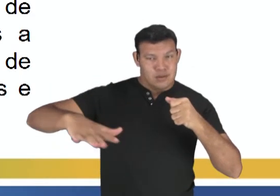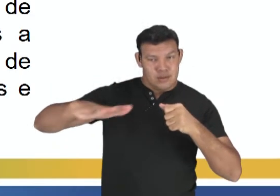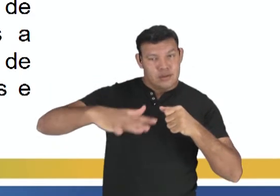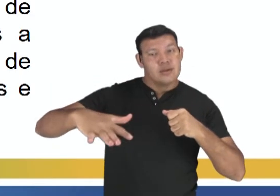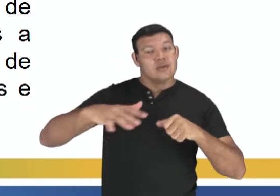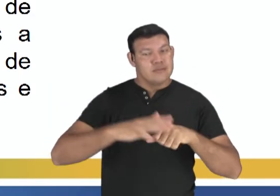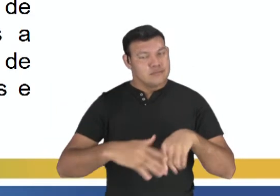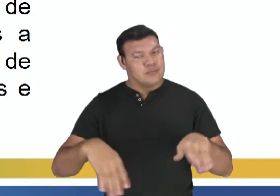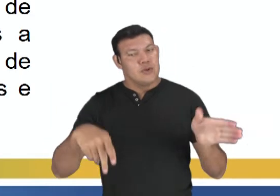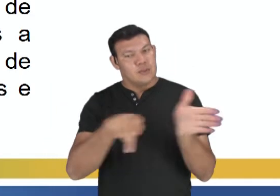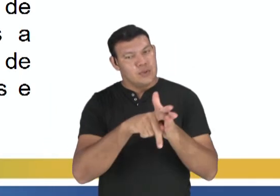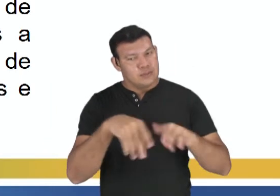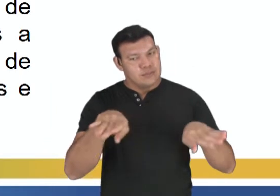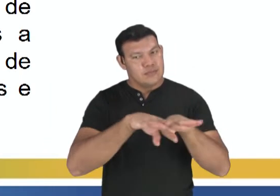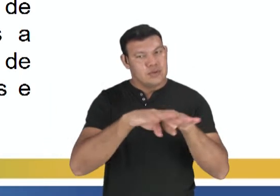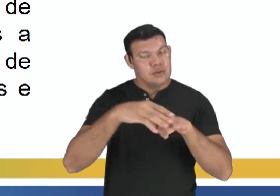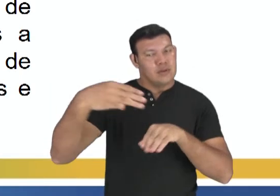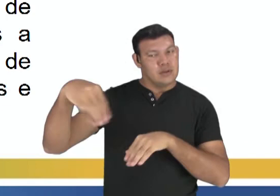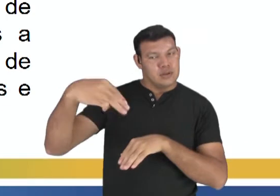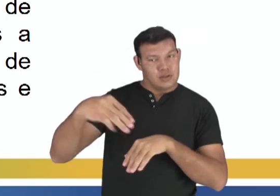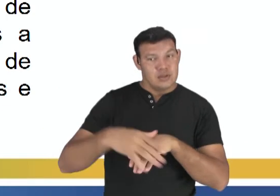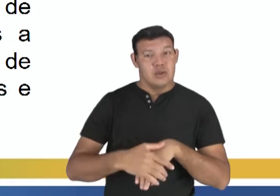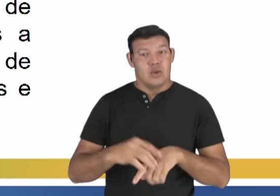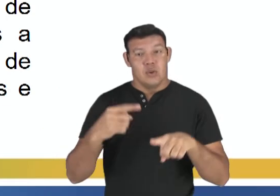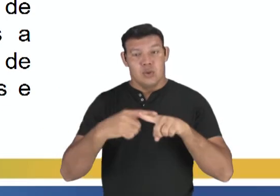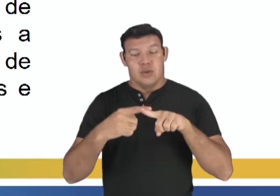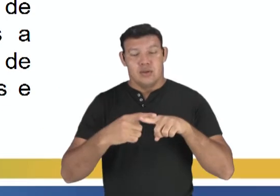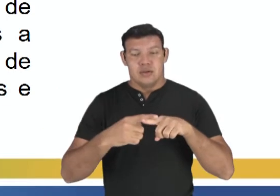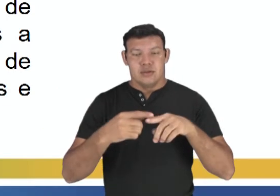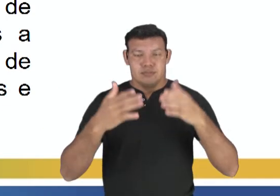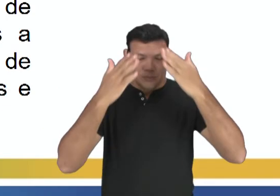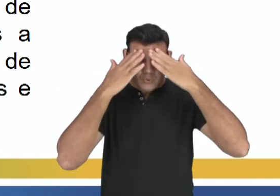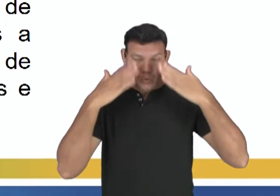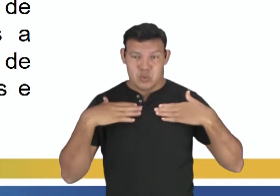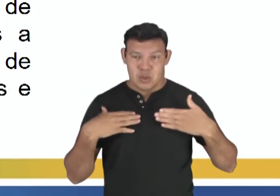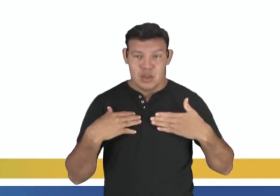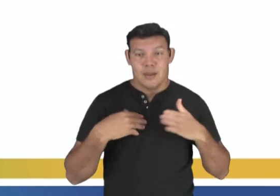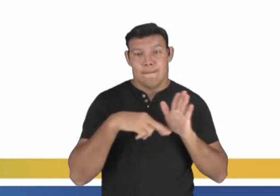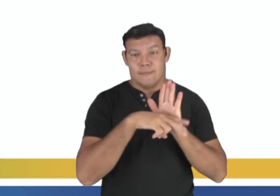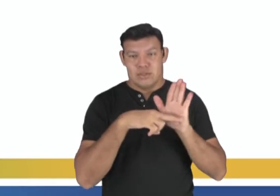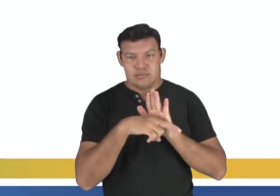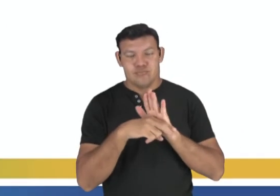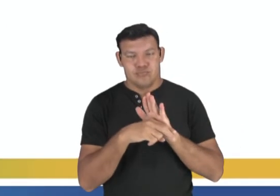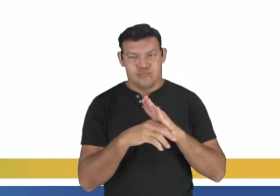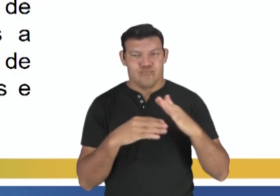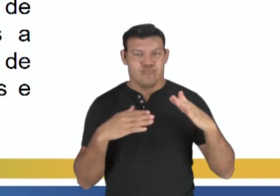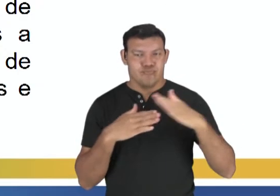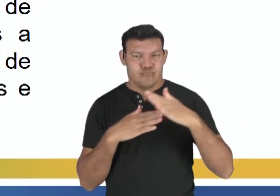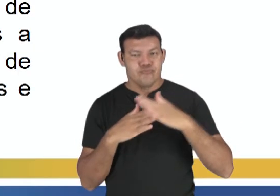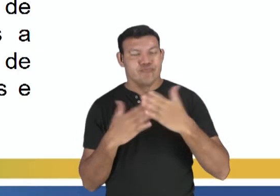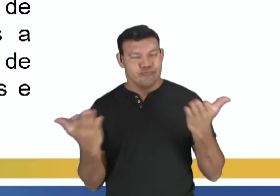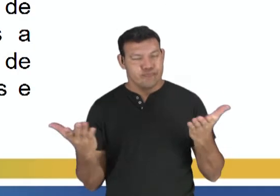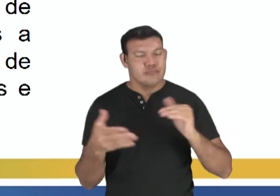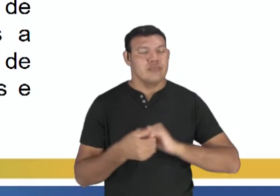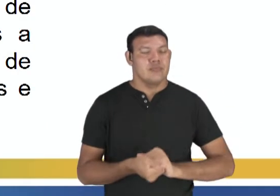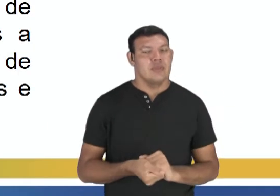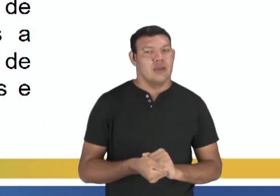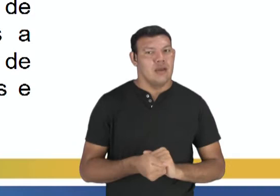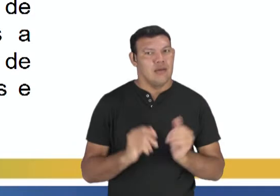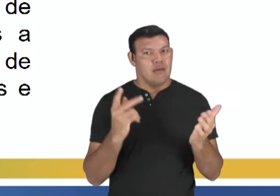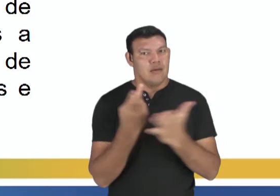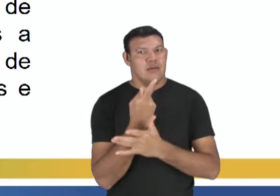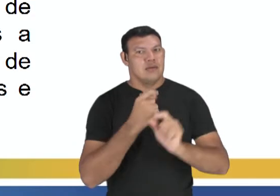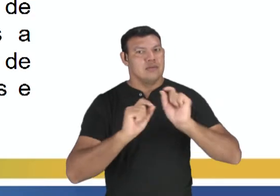e matemáticas, já que sua natureza biológica as limitava. Tá vendo o que acontece?